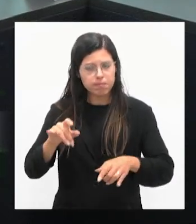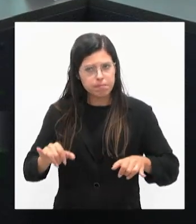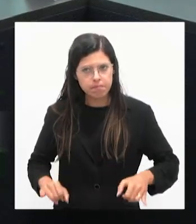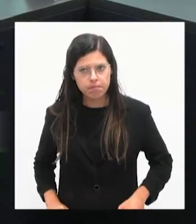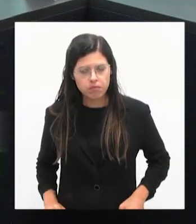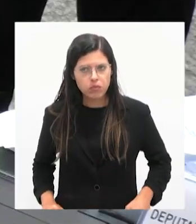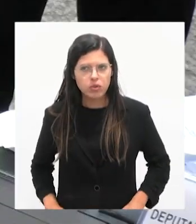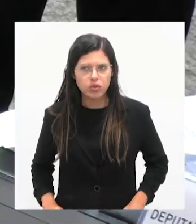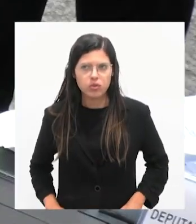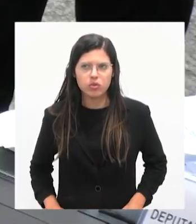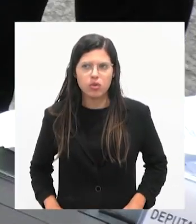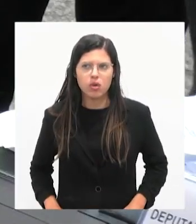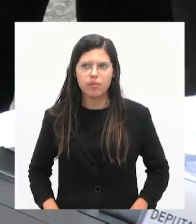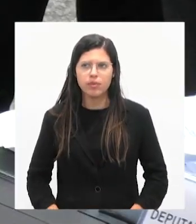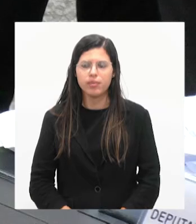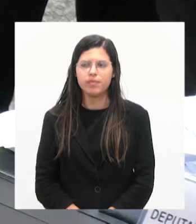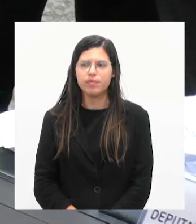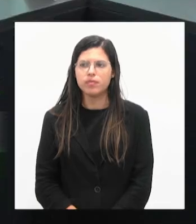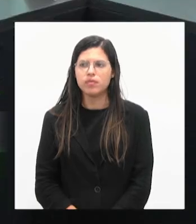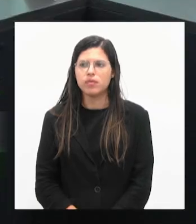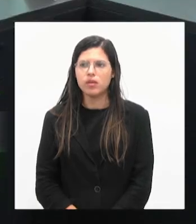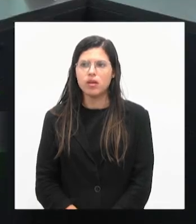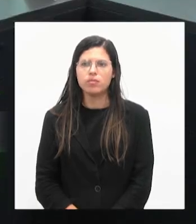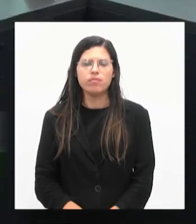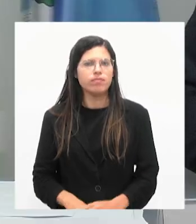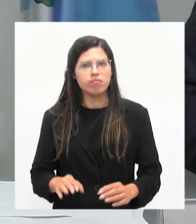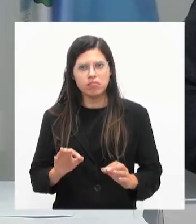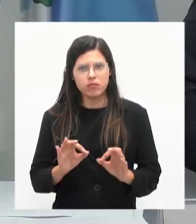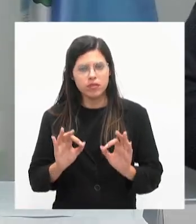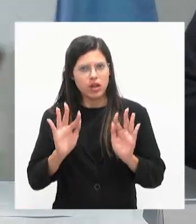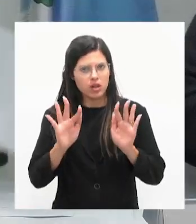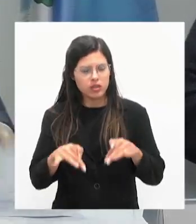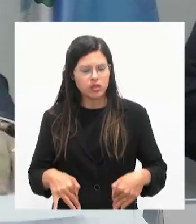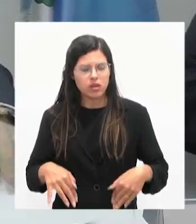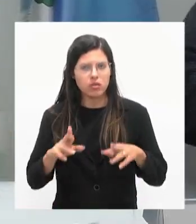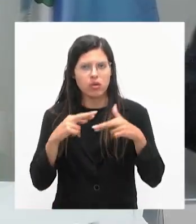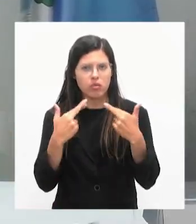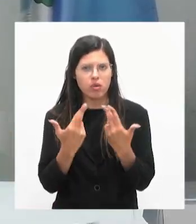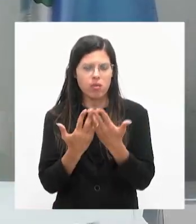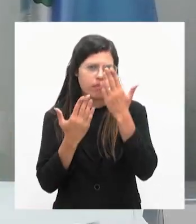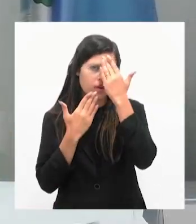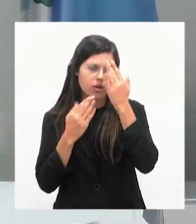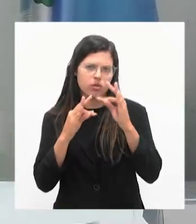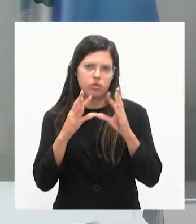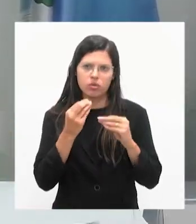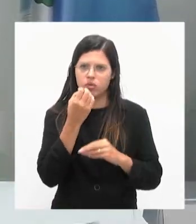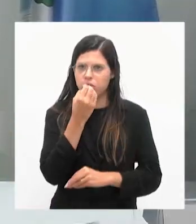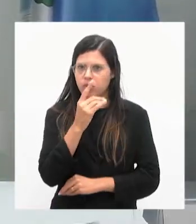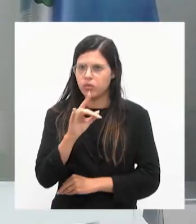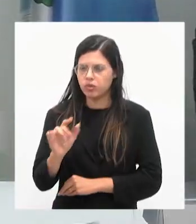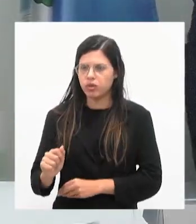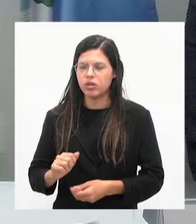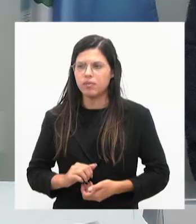e normalmente são as mais carentes. Obrigado, senhor presidente. nada mais havendo a tratar, declaro encerrada essa sessão. Muito obrigado a todos e um bom dia.